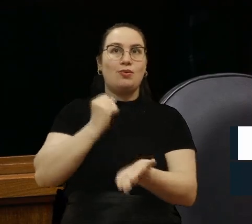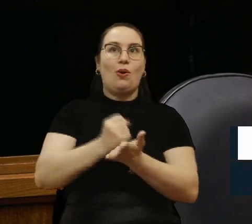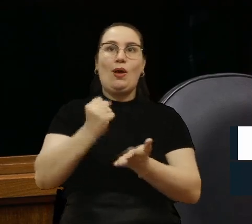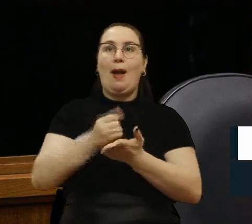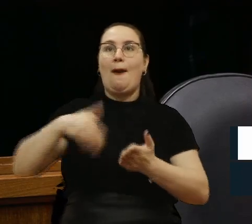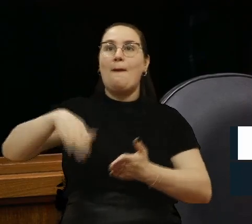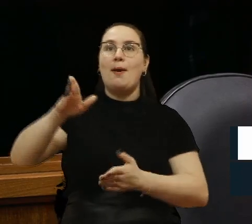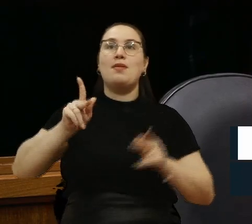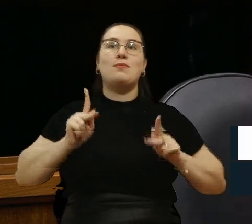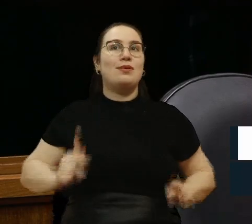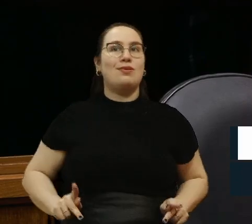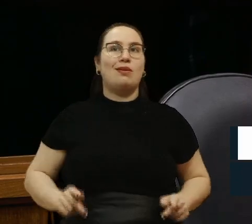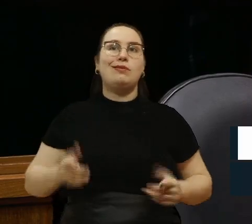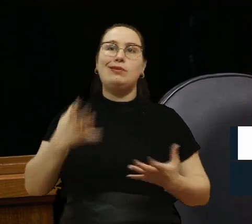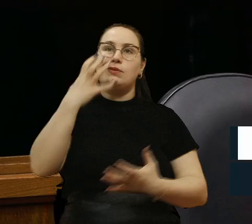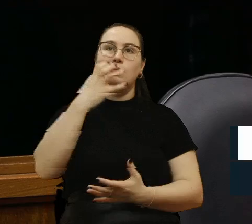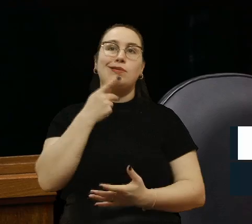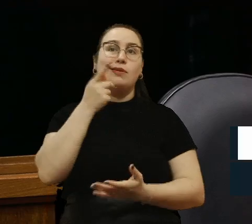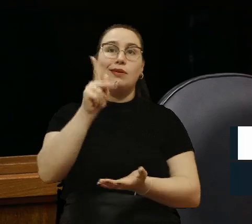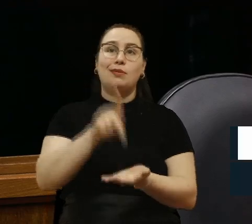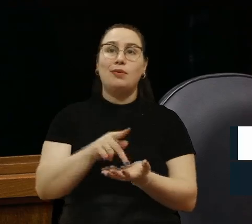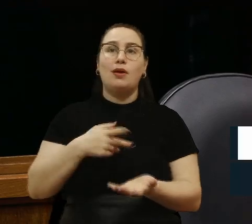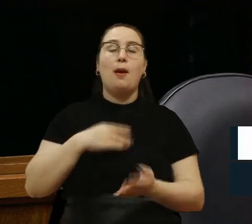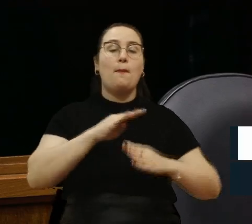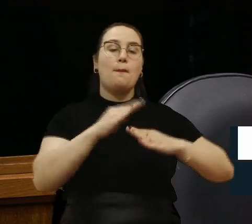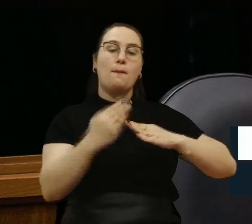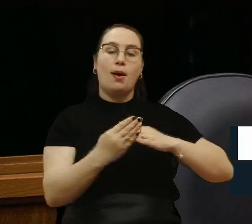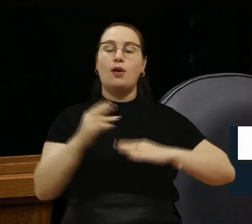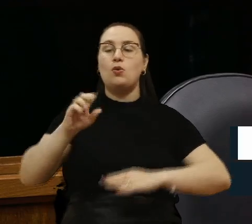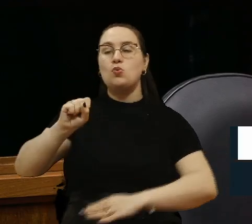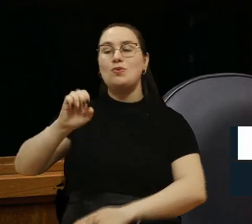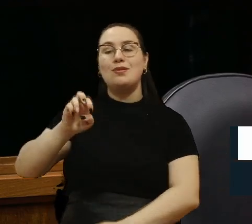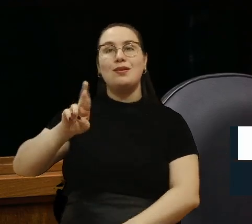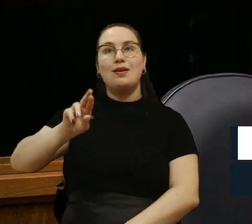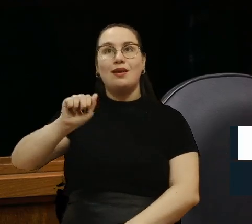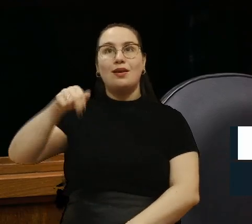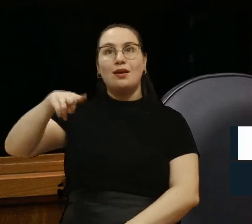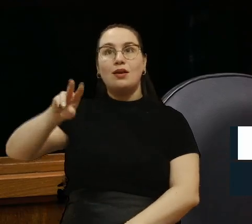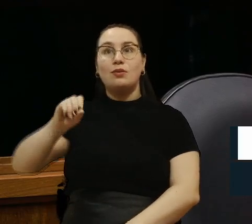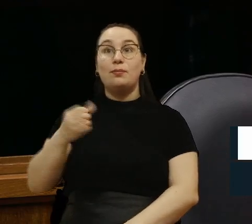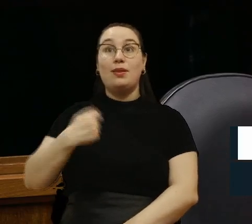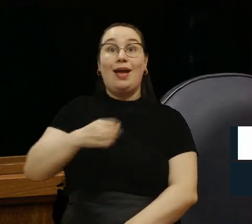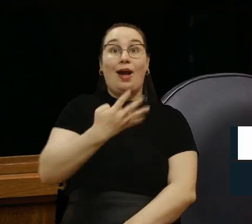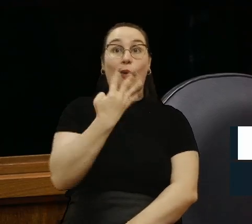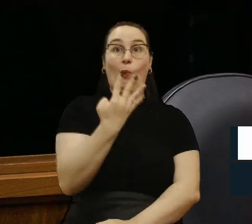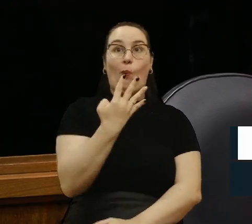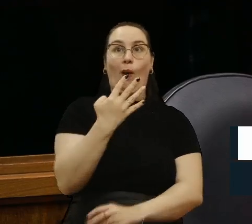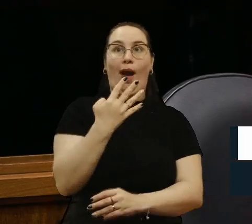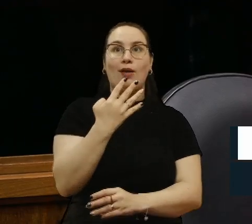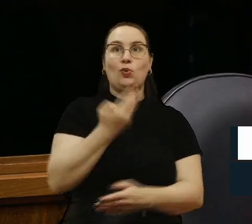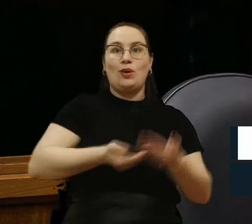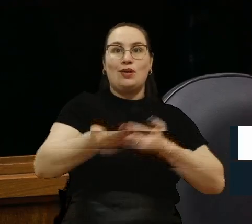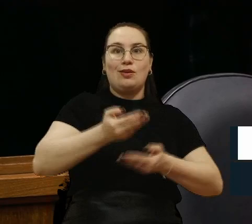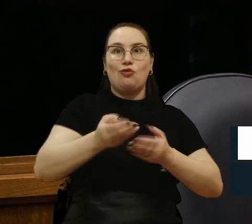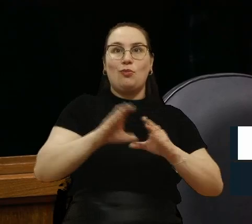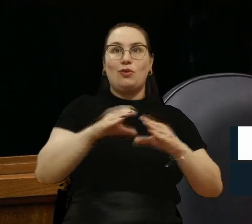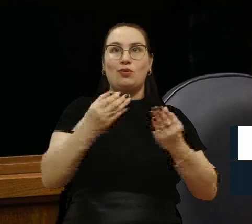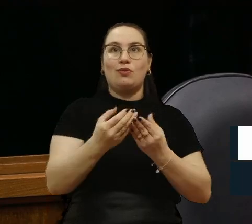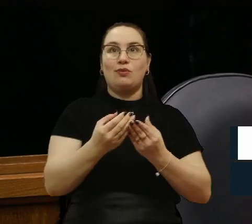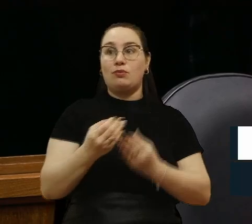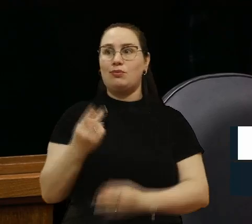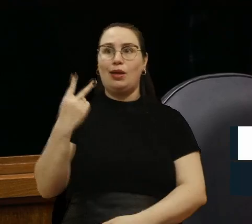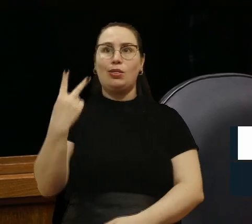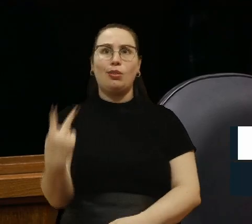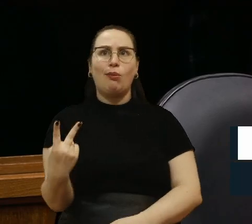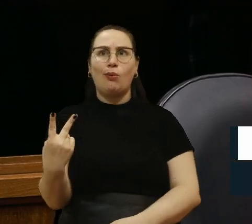mais gente. Sinceramente, na UBS Serrano deveria ter 4, os agentes comunitários têm 2. No bairro Cruzeiro deveria ter 4, tem 2.